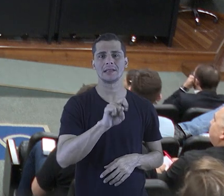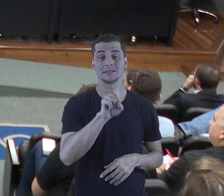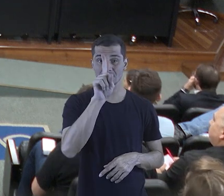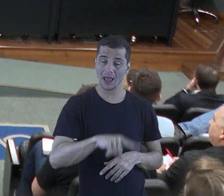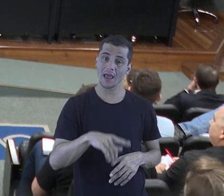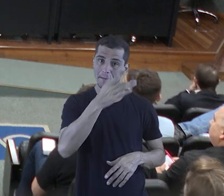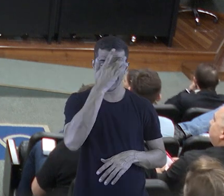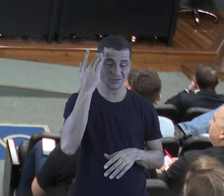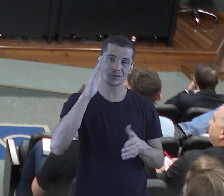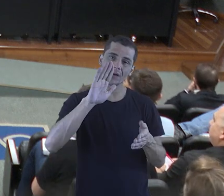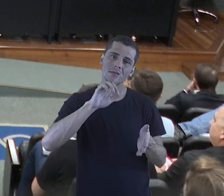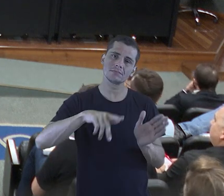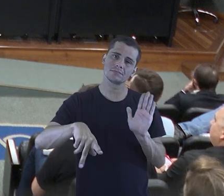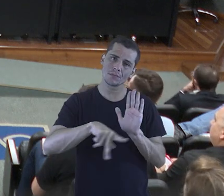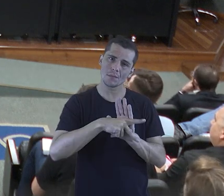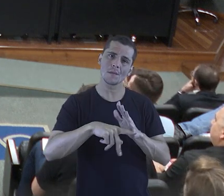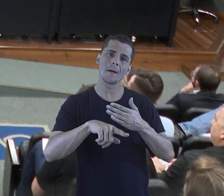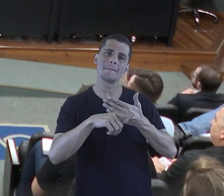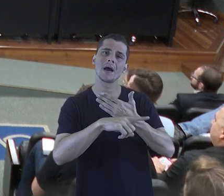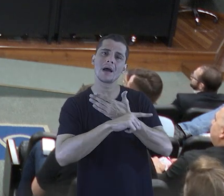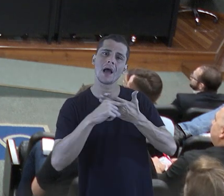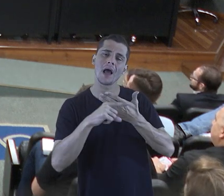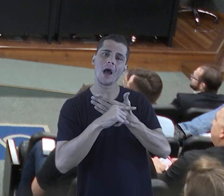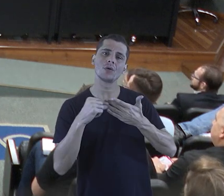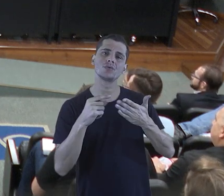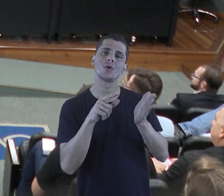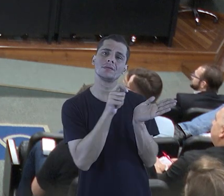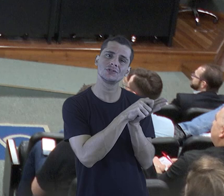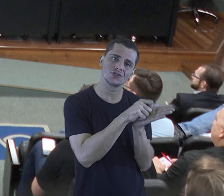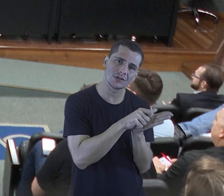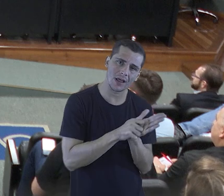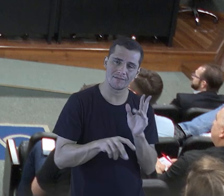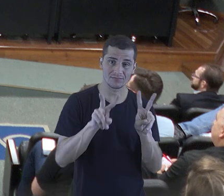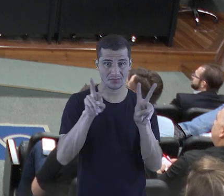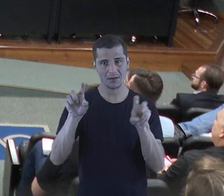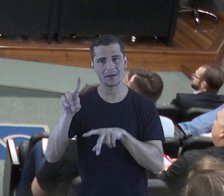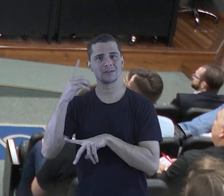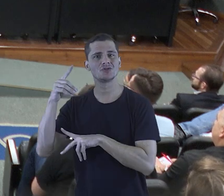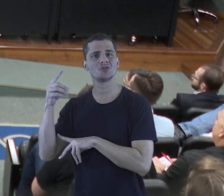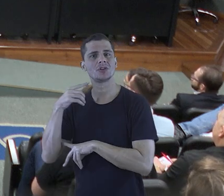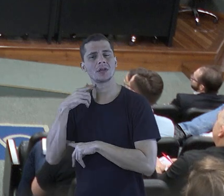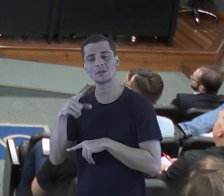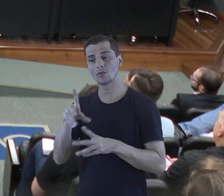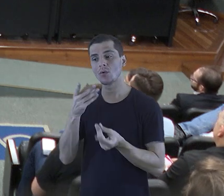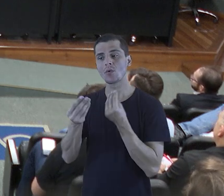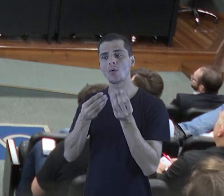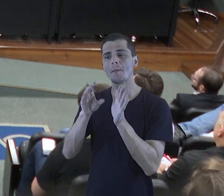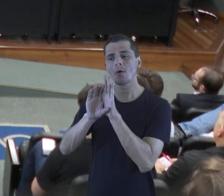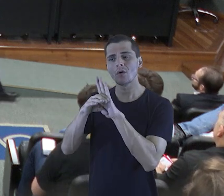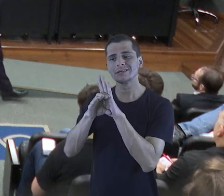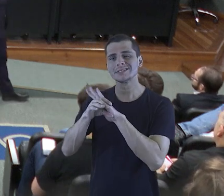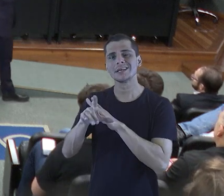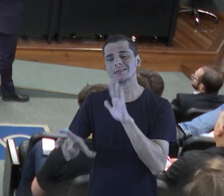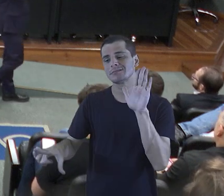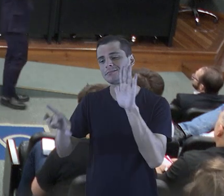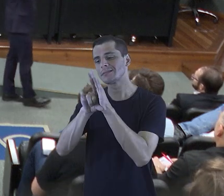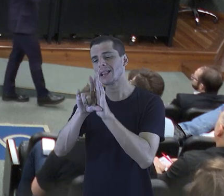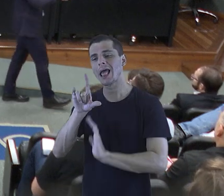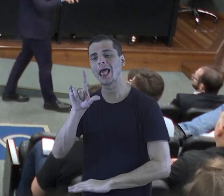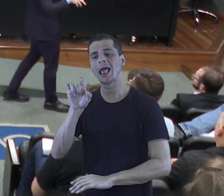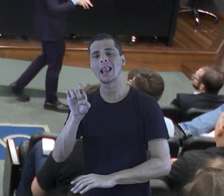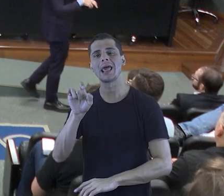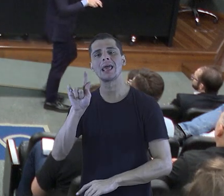O que diz lá sobre o princípio da legalidade? Que legalidade no direito público é ao administrador só é dado fazer aquilo que previamente